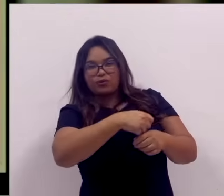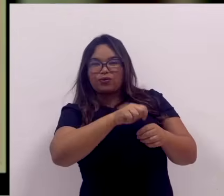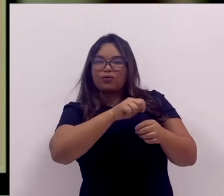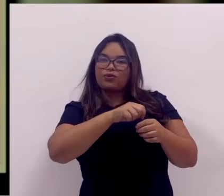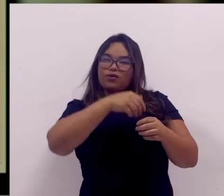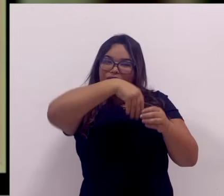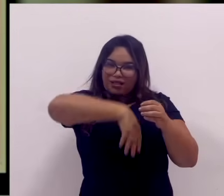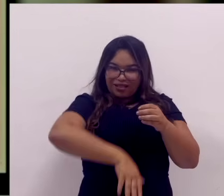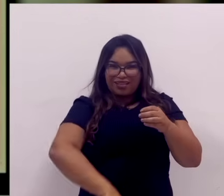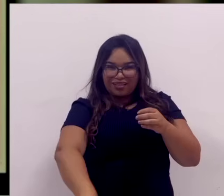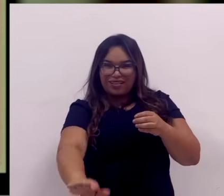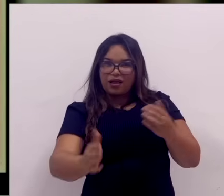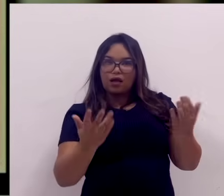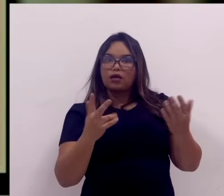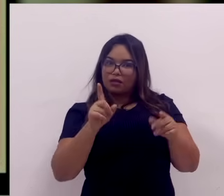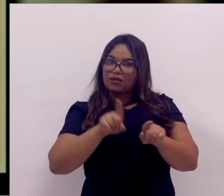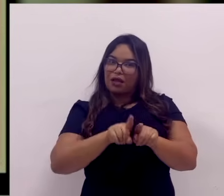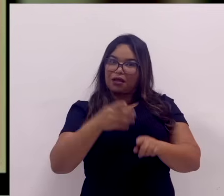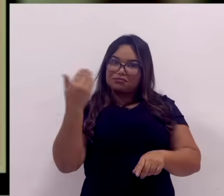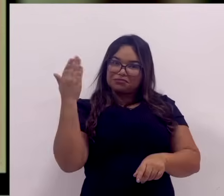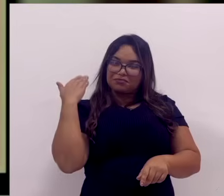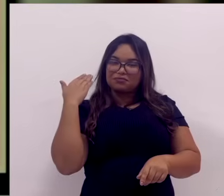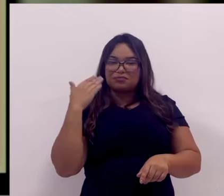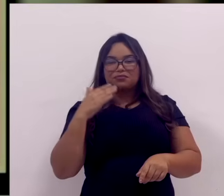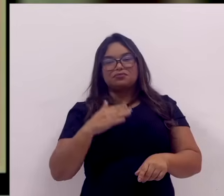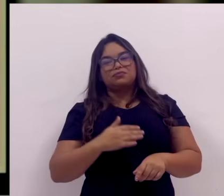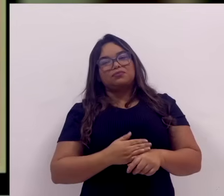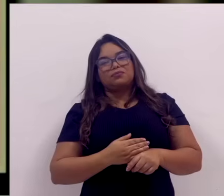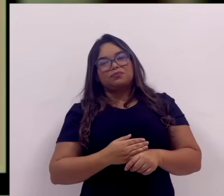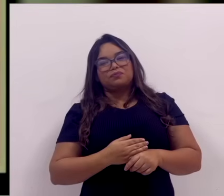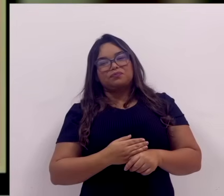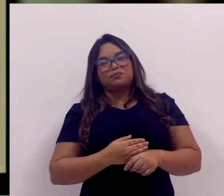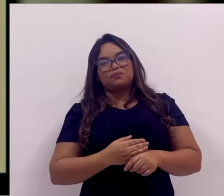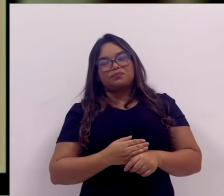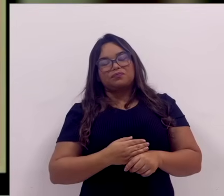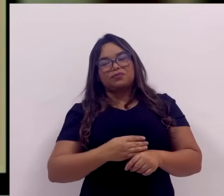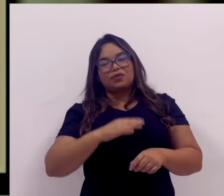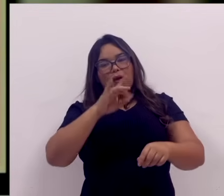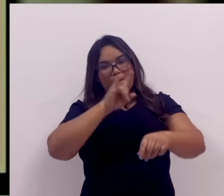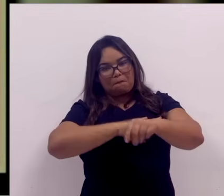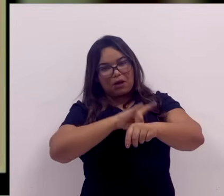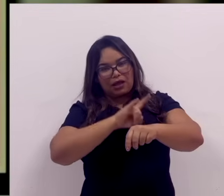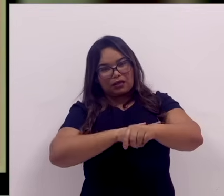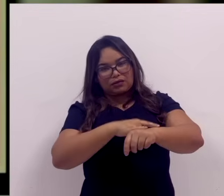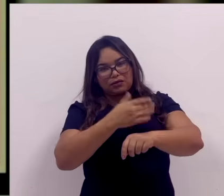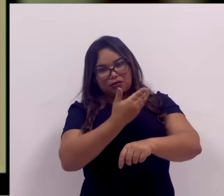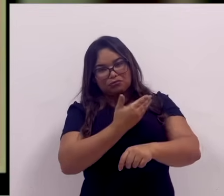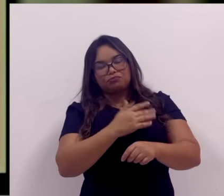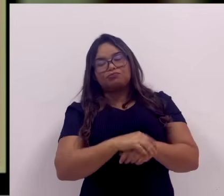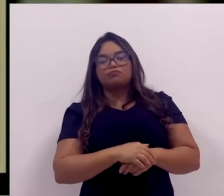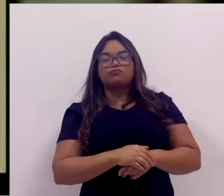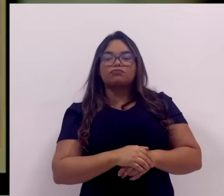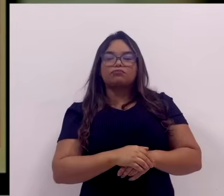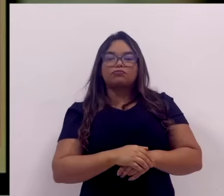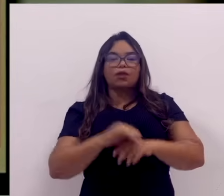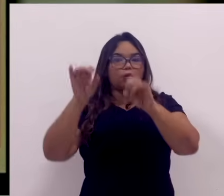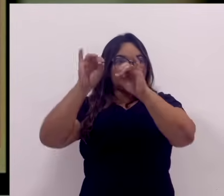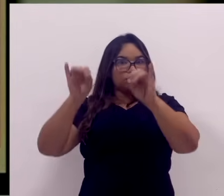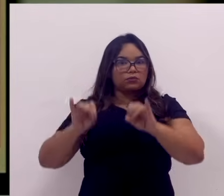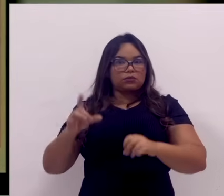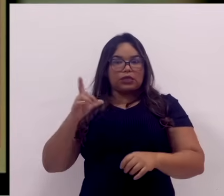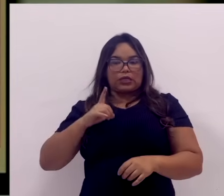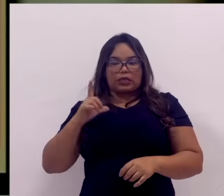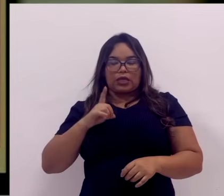vida. Aqui também estão os banheiros escolásticos, a deusa Artemisa, que tinha muitos seios para alimentar